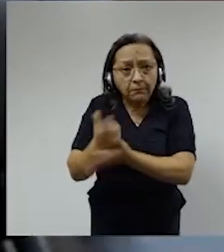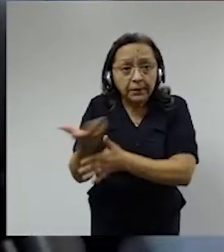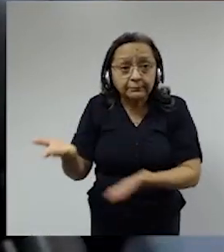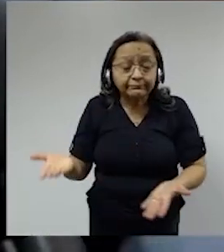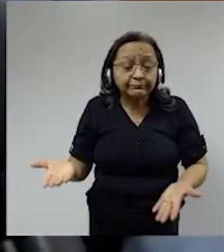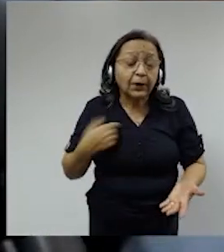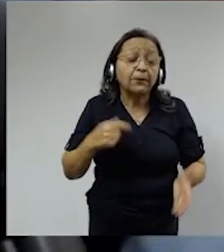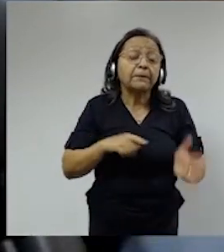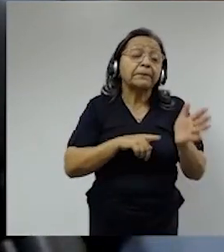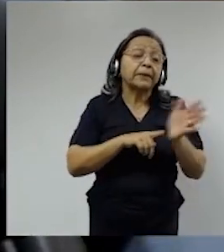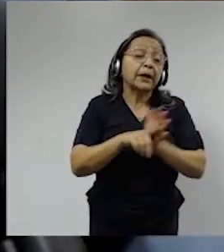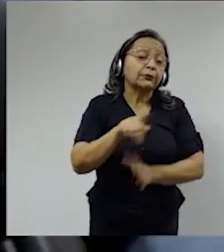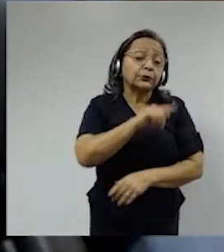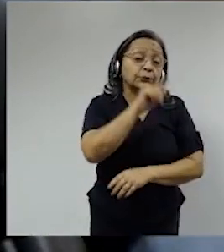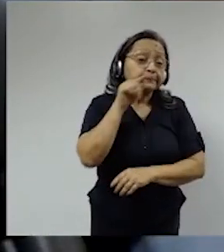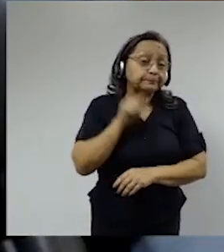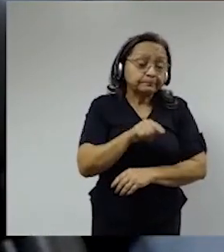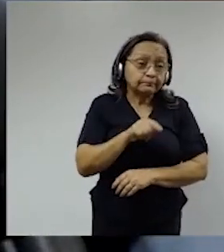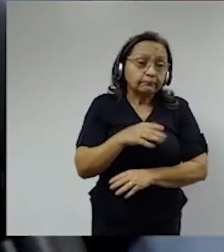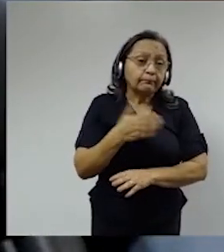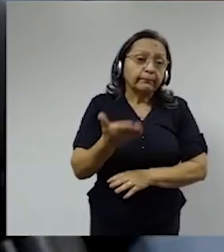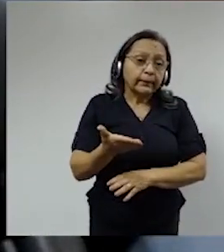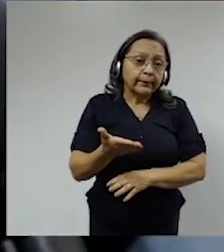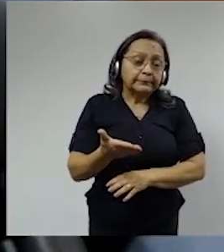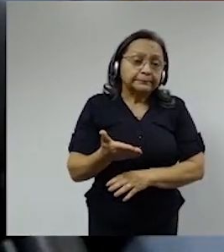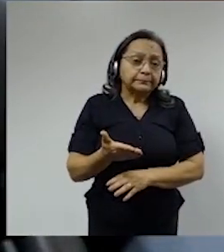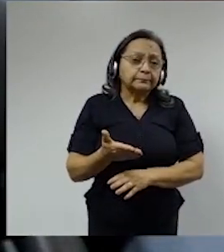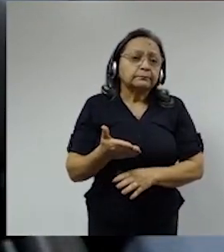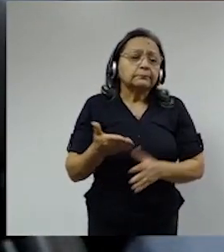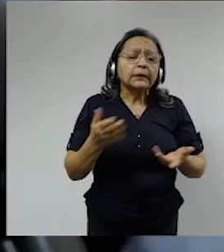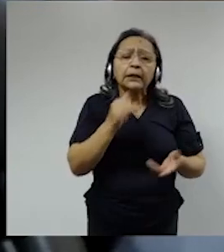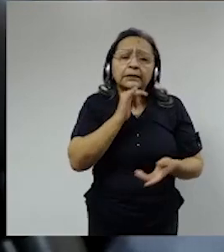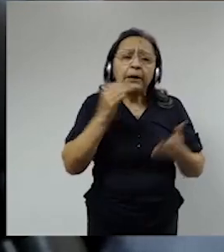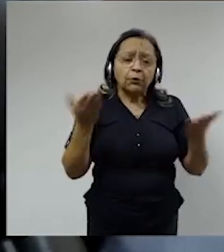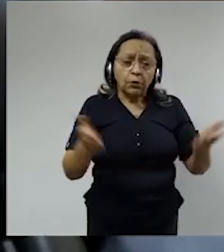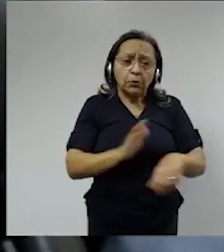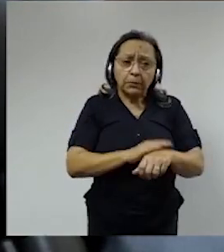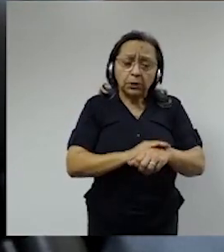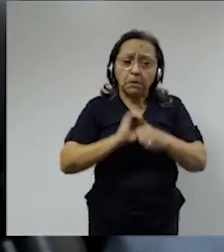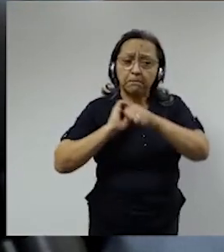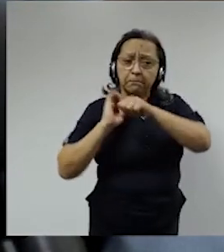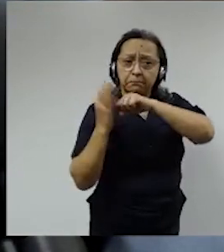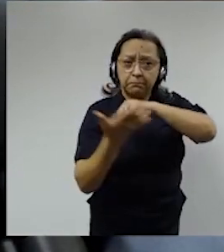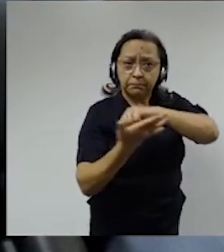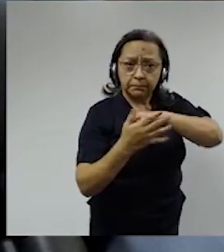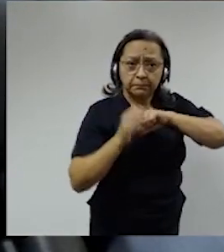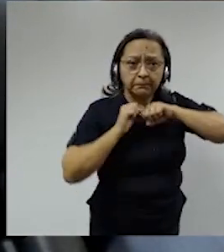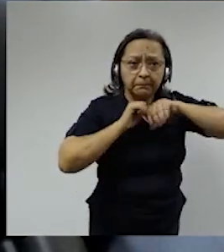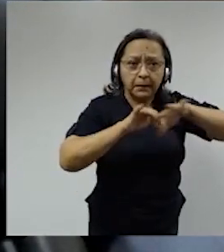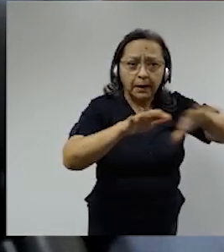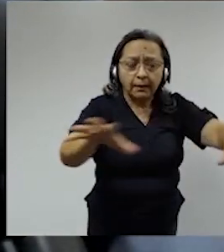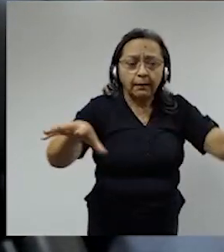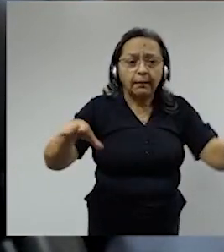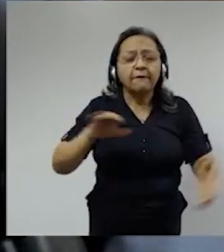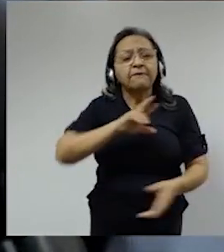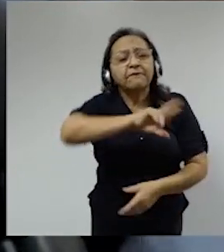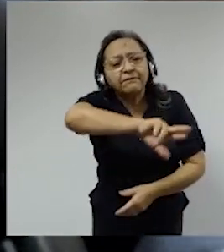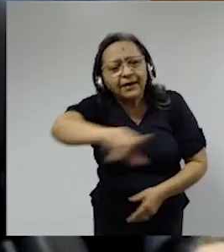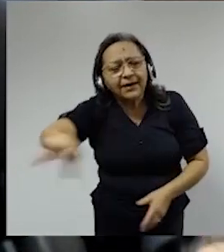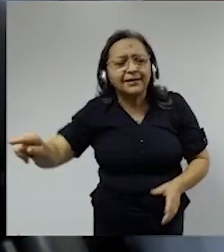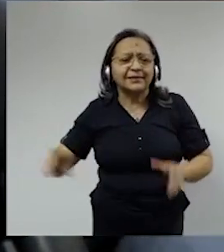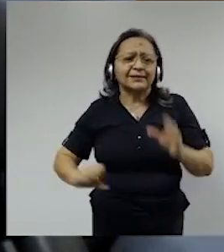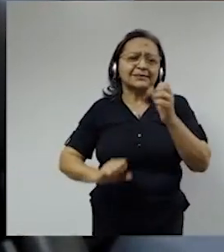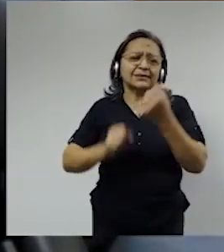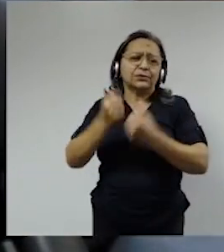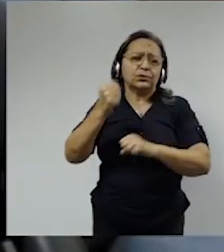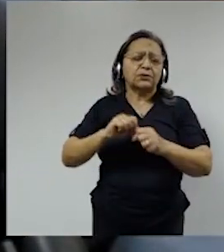ponto, num caso como esse de uma pandemia, em que várias entidades estão desenvolvendo vacinas,